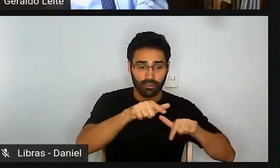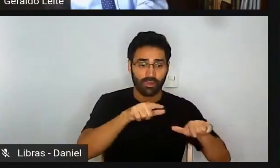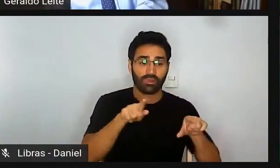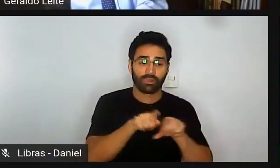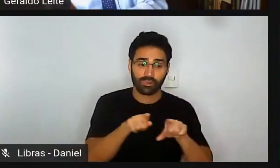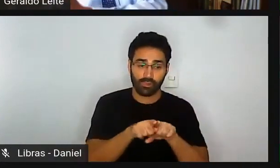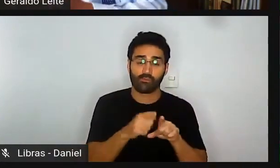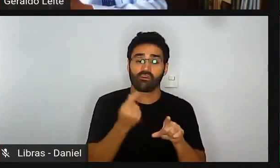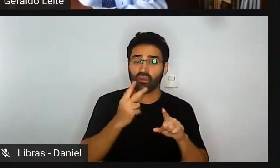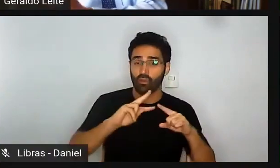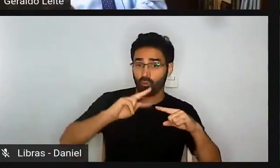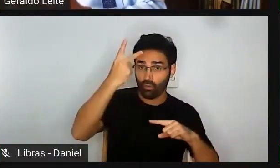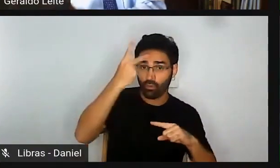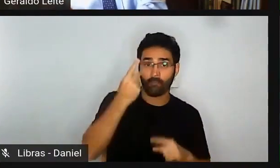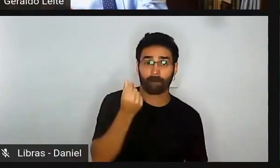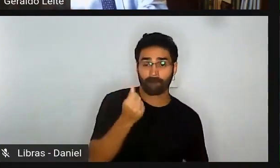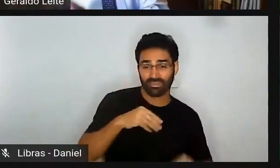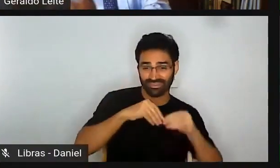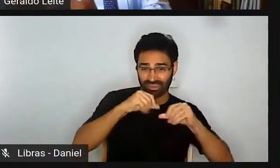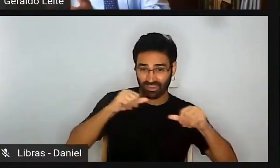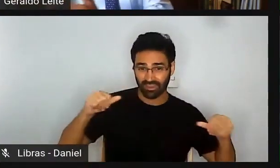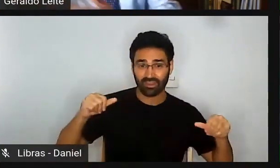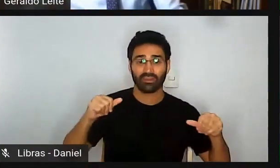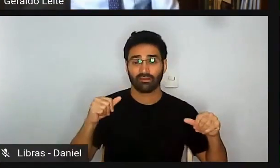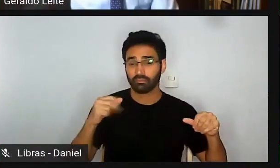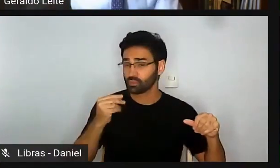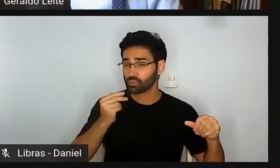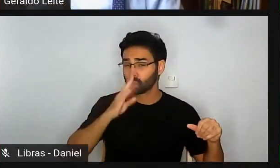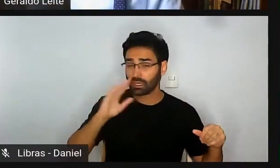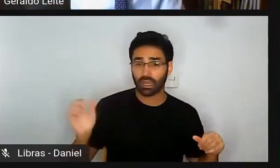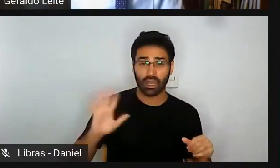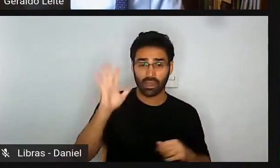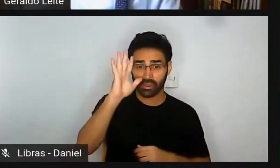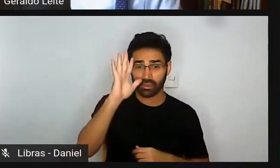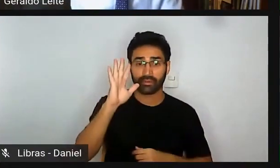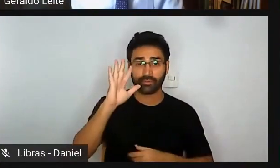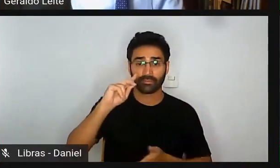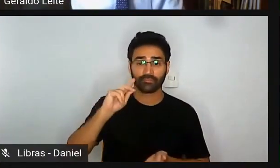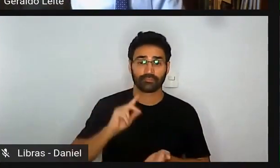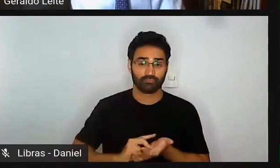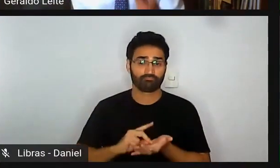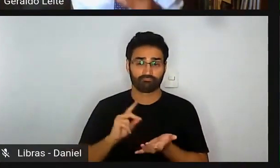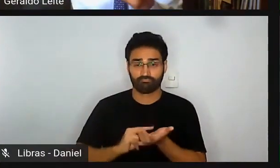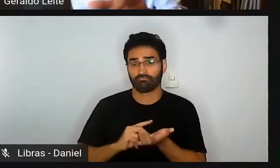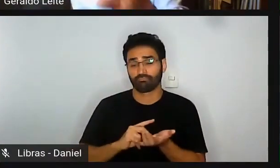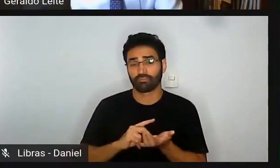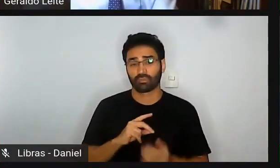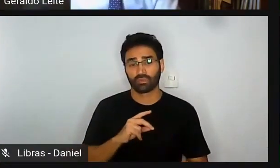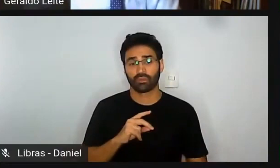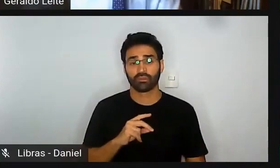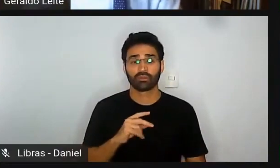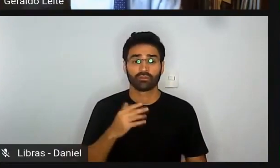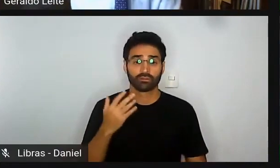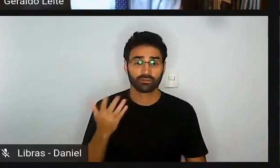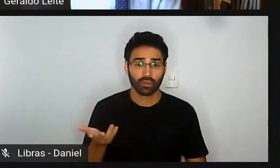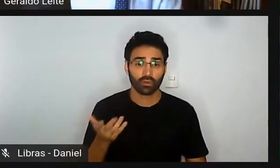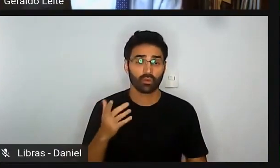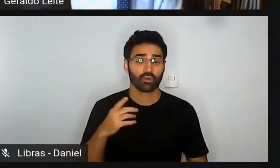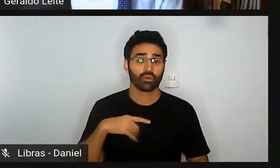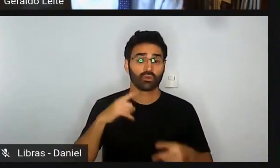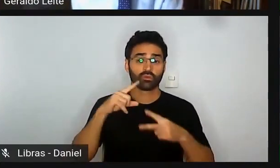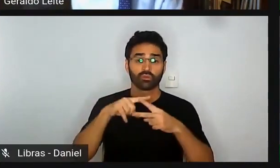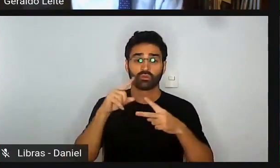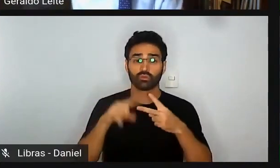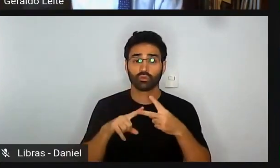do preço da terra com preços estratosféricos, em montantes estratosféricos, fez com que duas